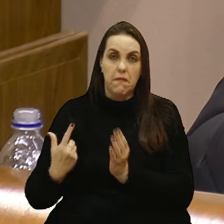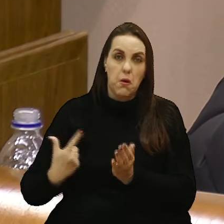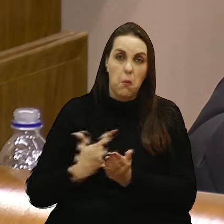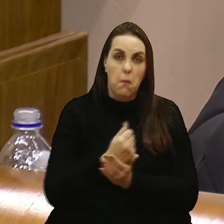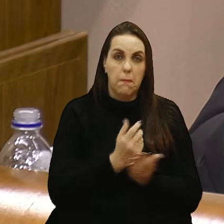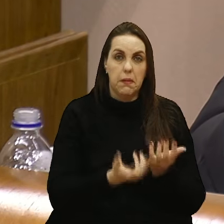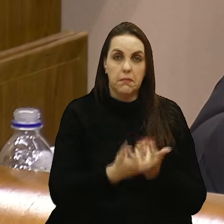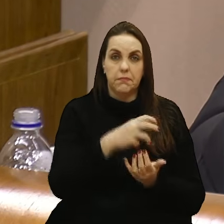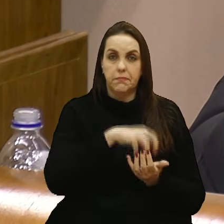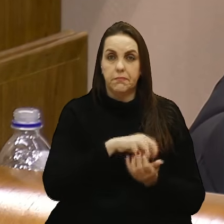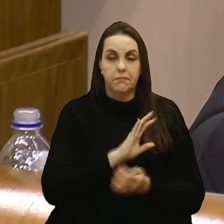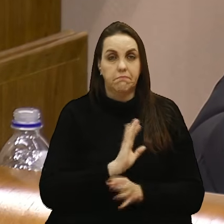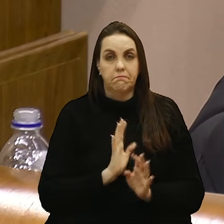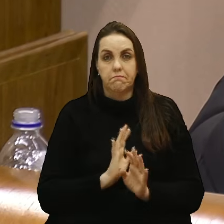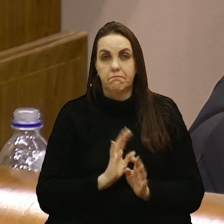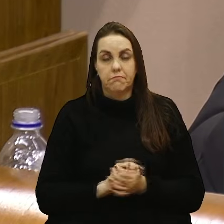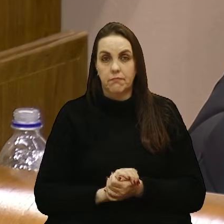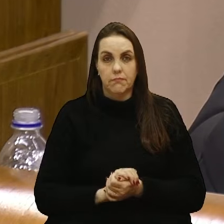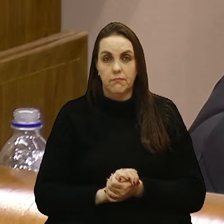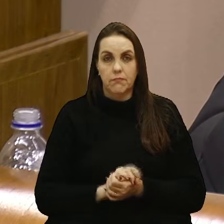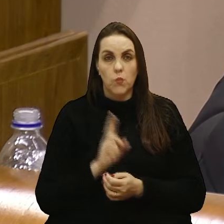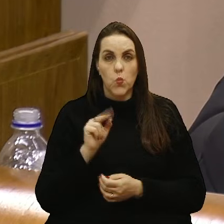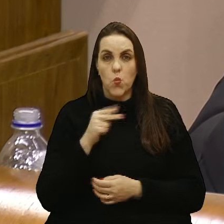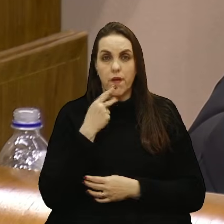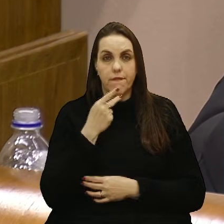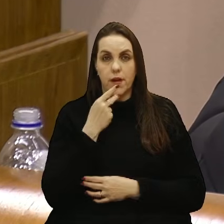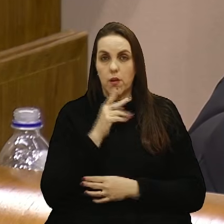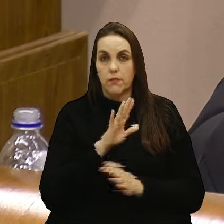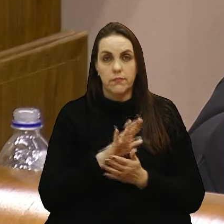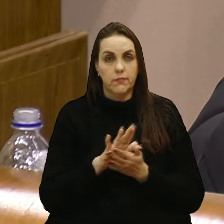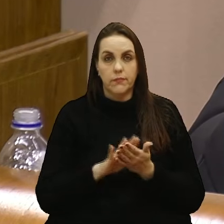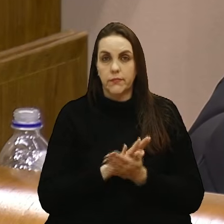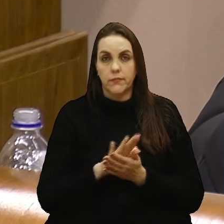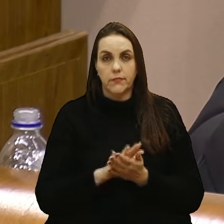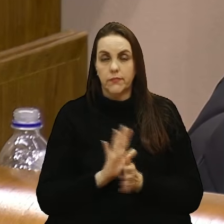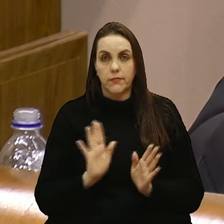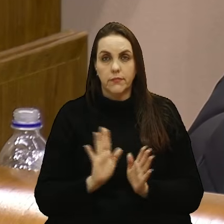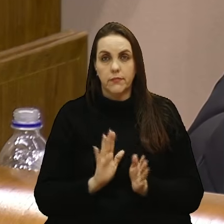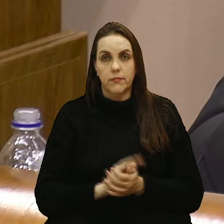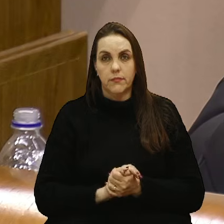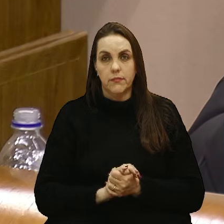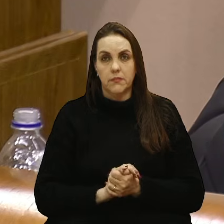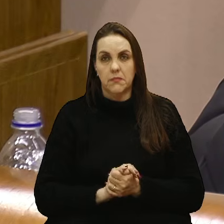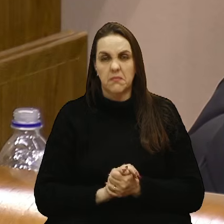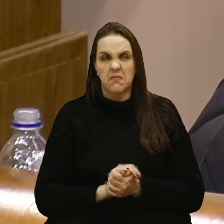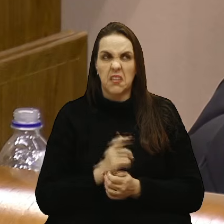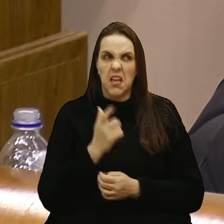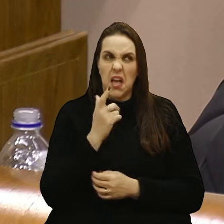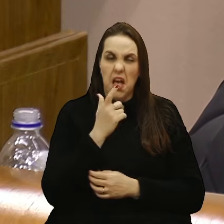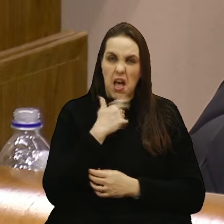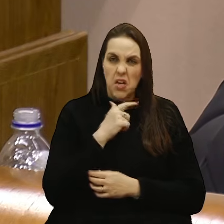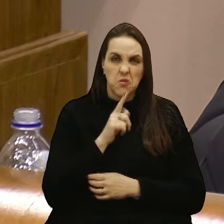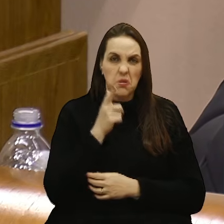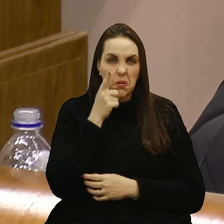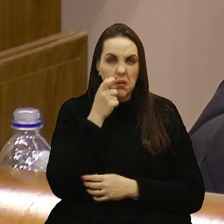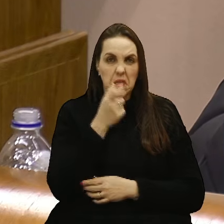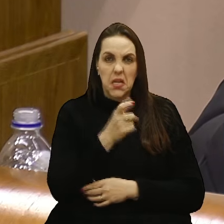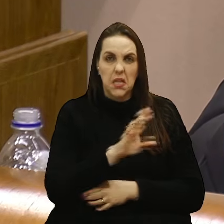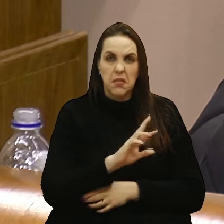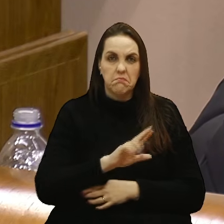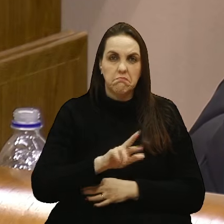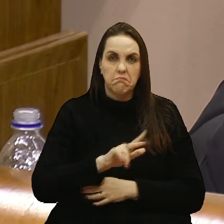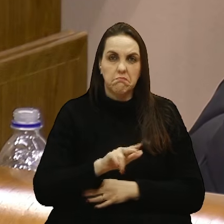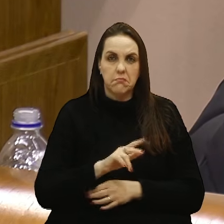alguém falou que a empresa poderia ser adquirida pelo SAMAI. Acho que não existe esse interesse